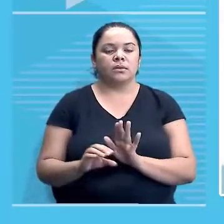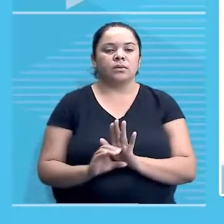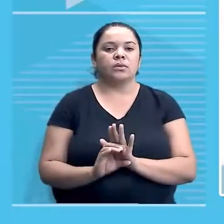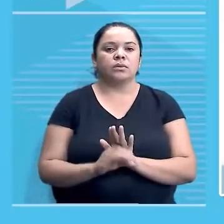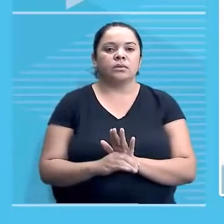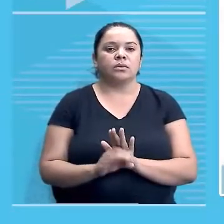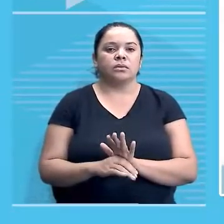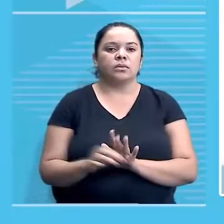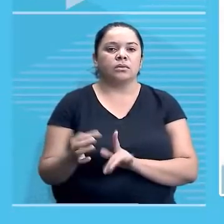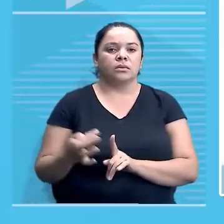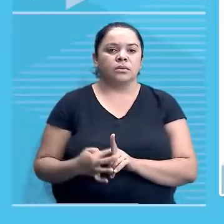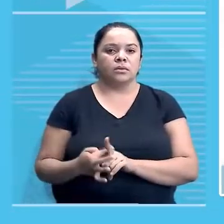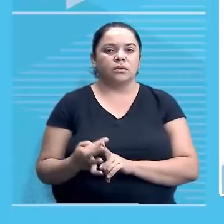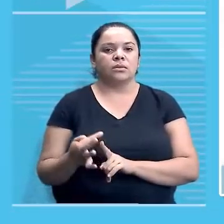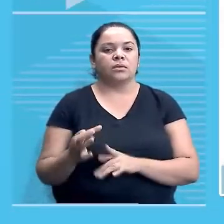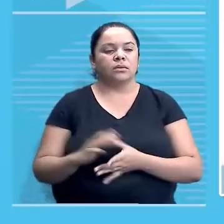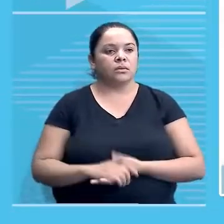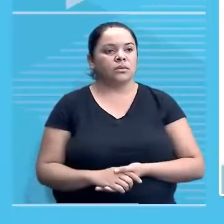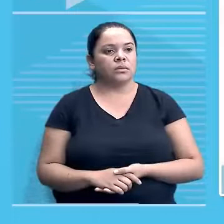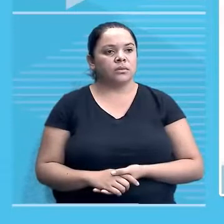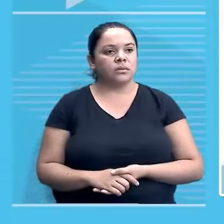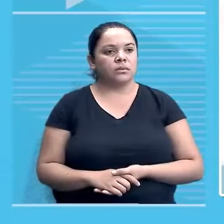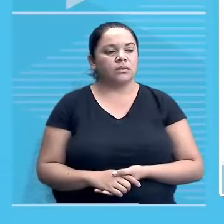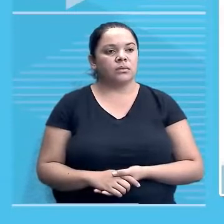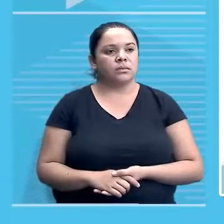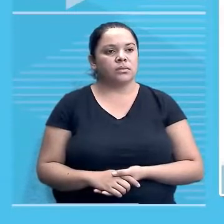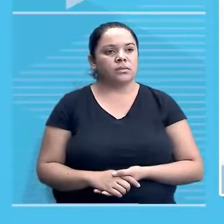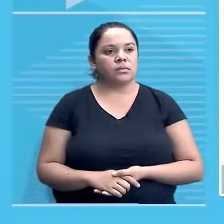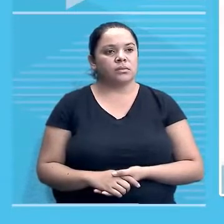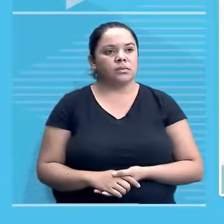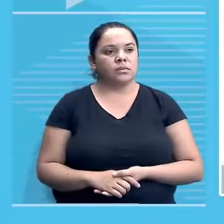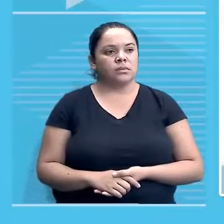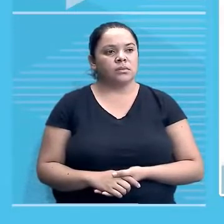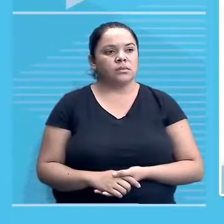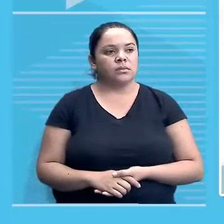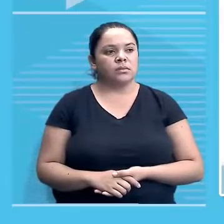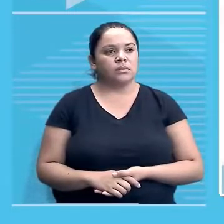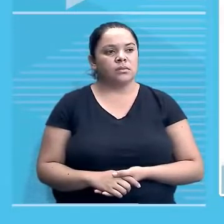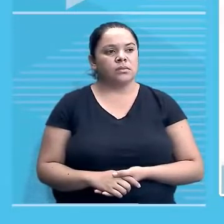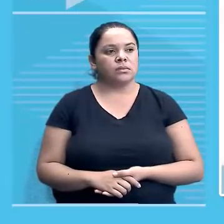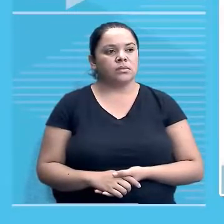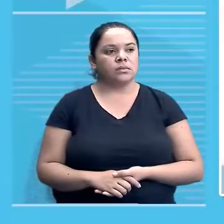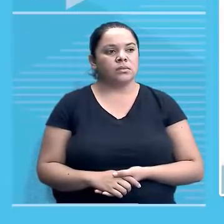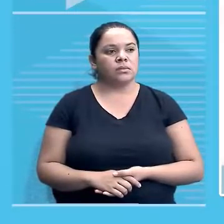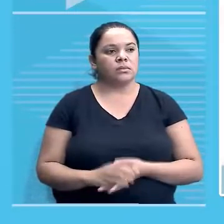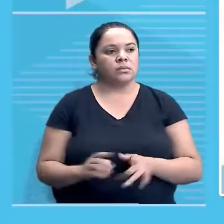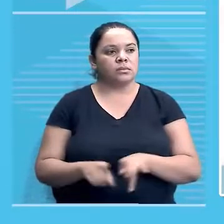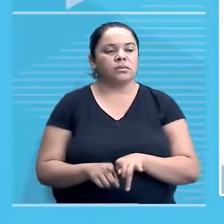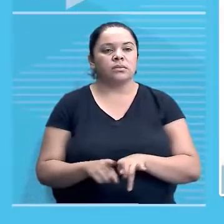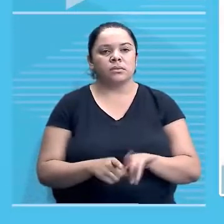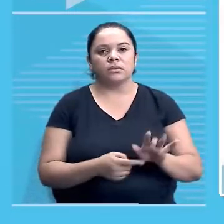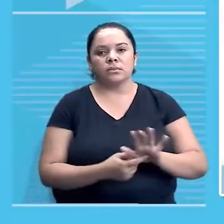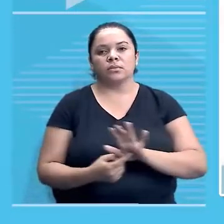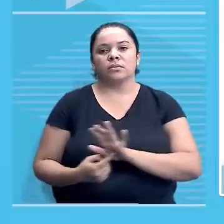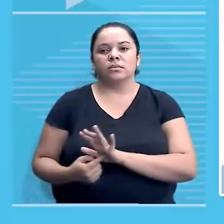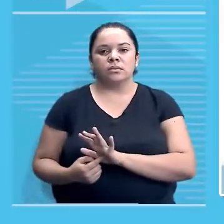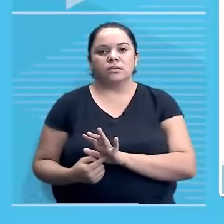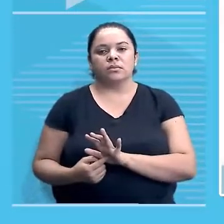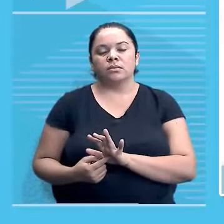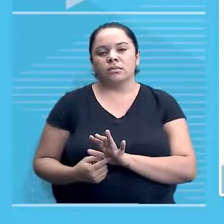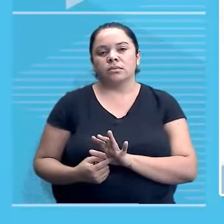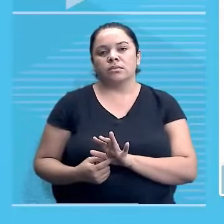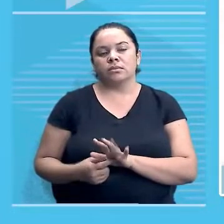temperatura, certo? Além disso, a gente trouxe esse tema de novo à tona quando a gente estava